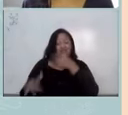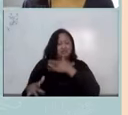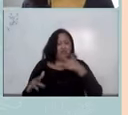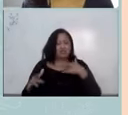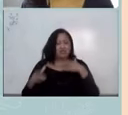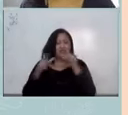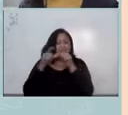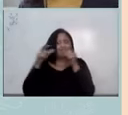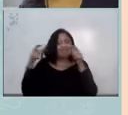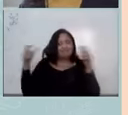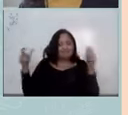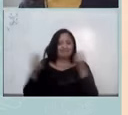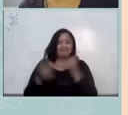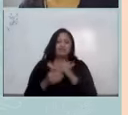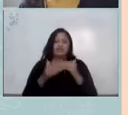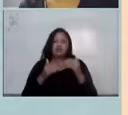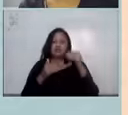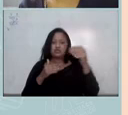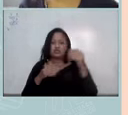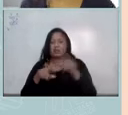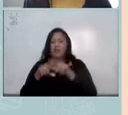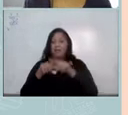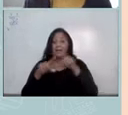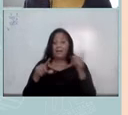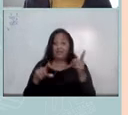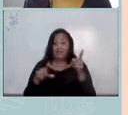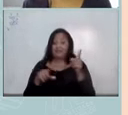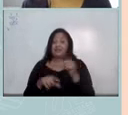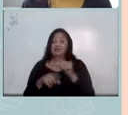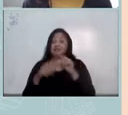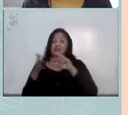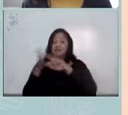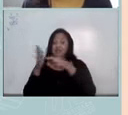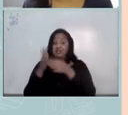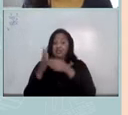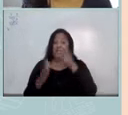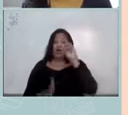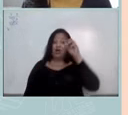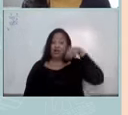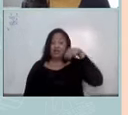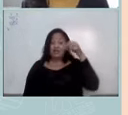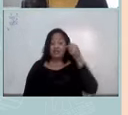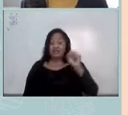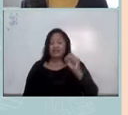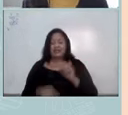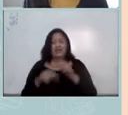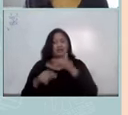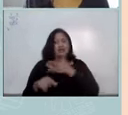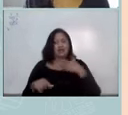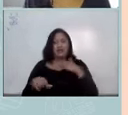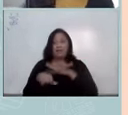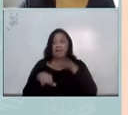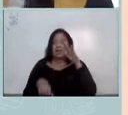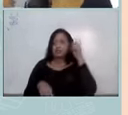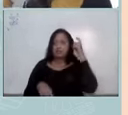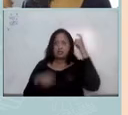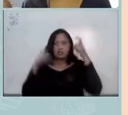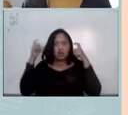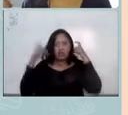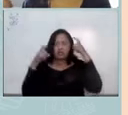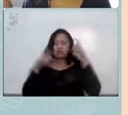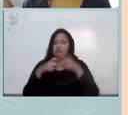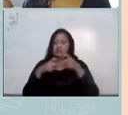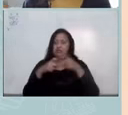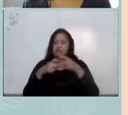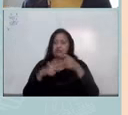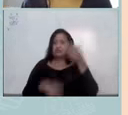E aí, ó, continuando aqui com mais um conceito da OMS, ela diz, ó, que a saúde é mais do que apenas objeto de preocupação da medicina, que era, né,